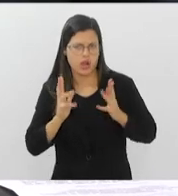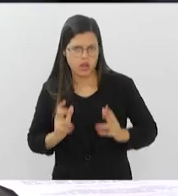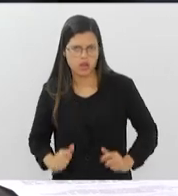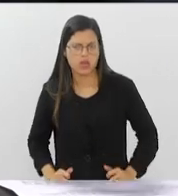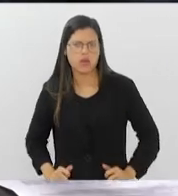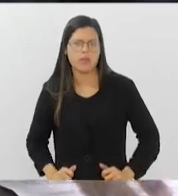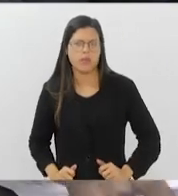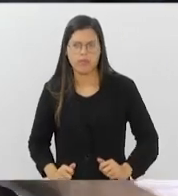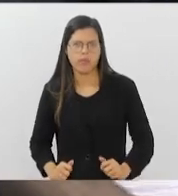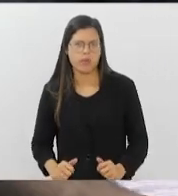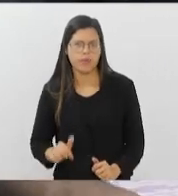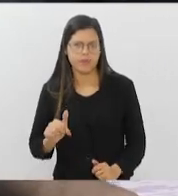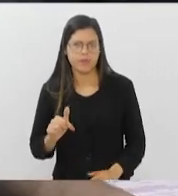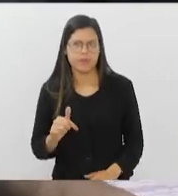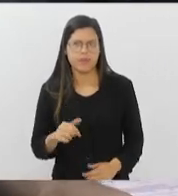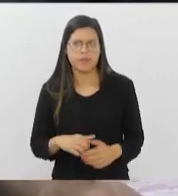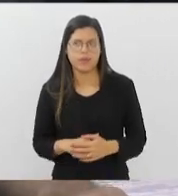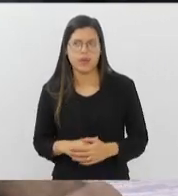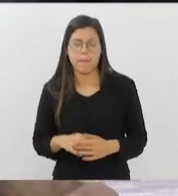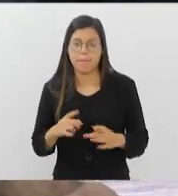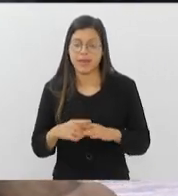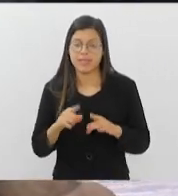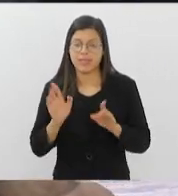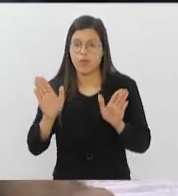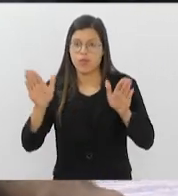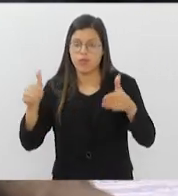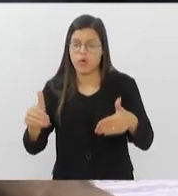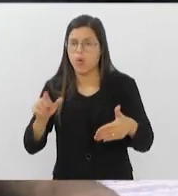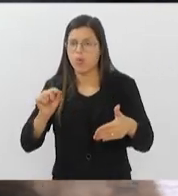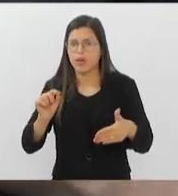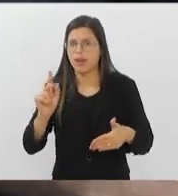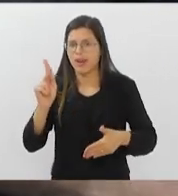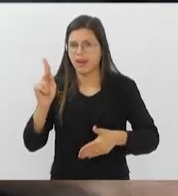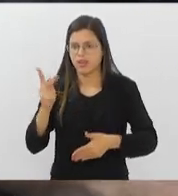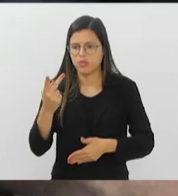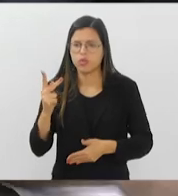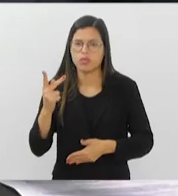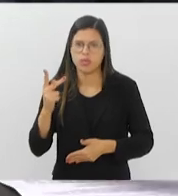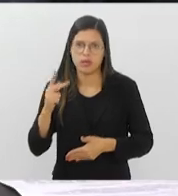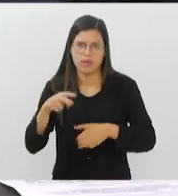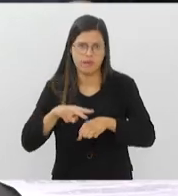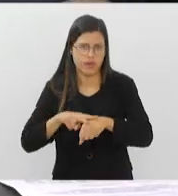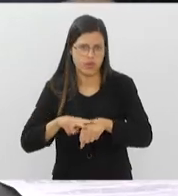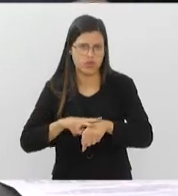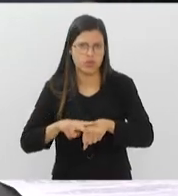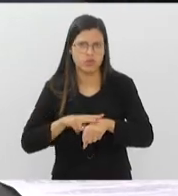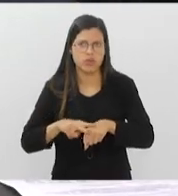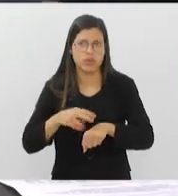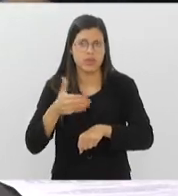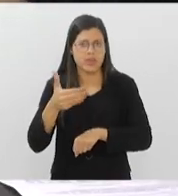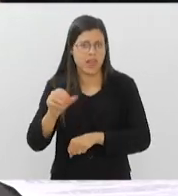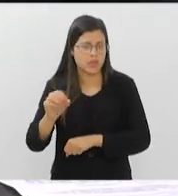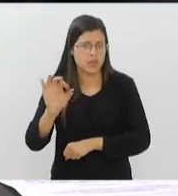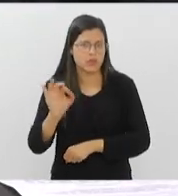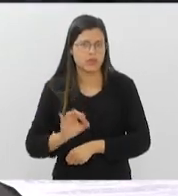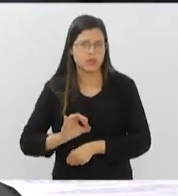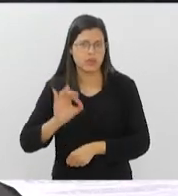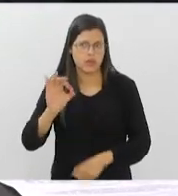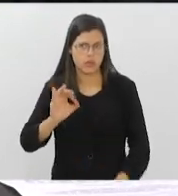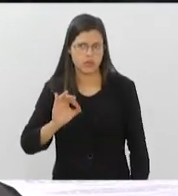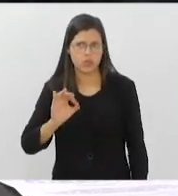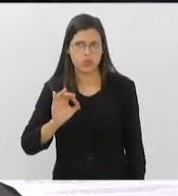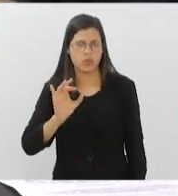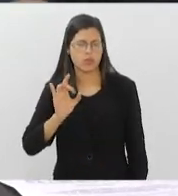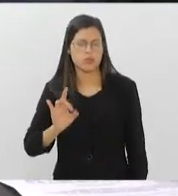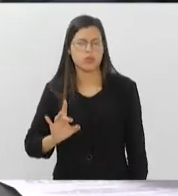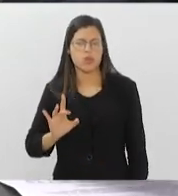Essa é específica para uma, que é o hidrogênio verde. Só que determina 10%. Ora, 10% do